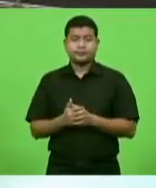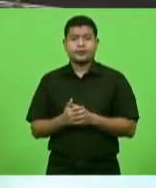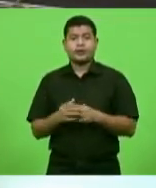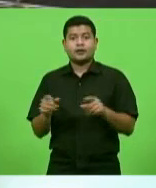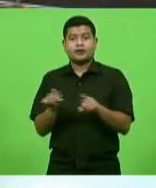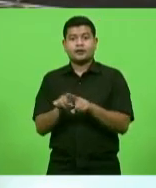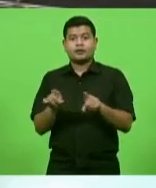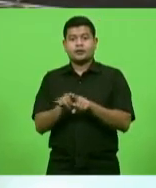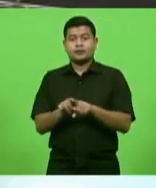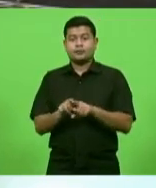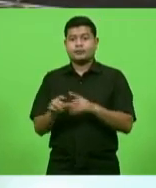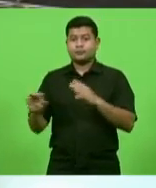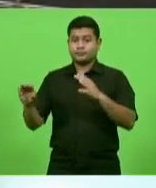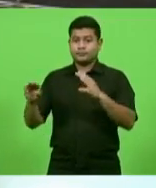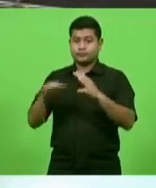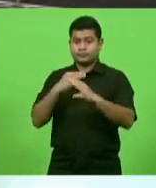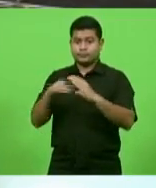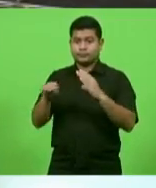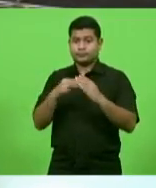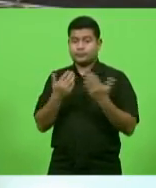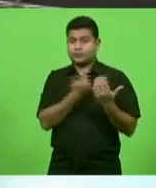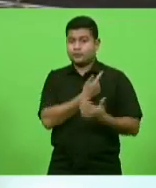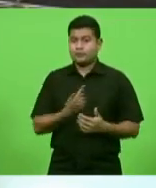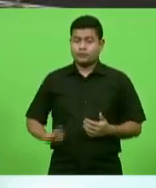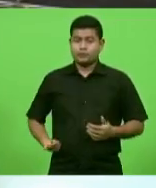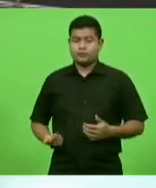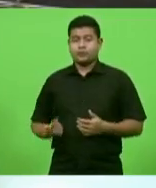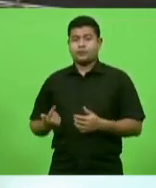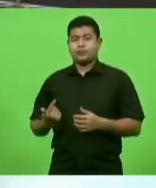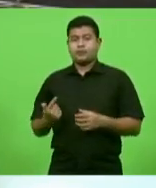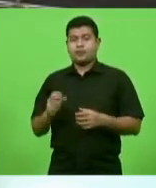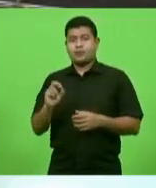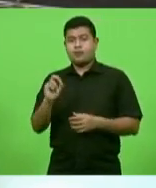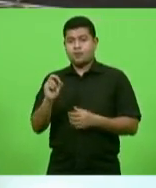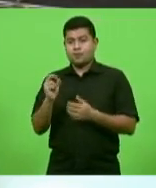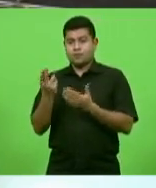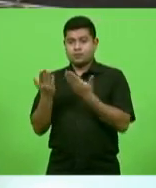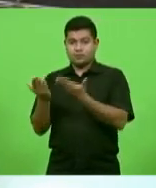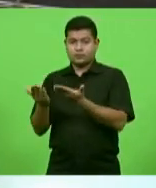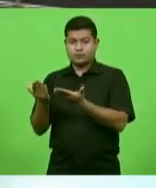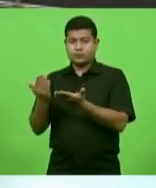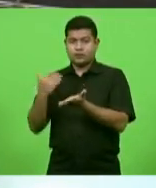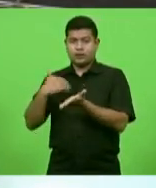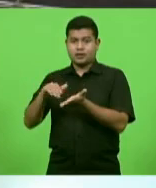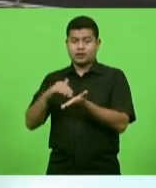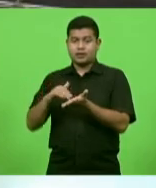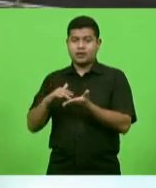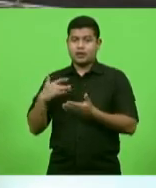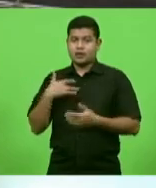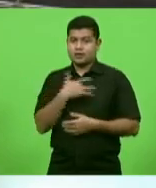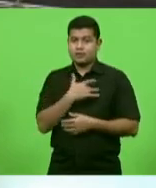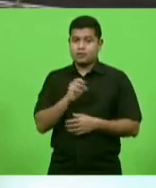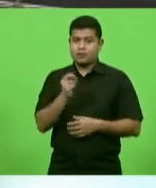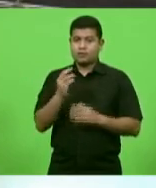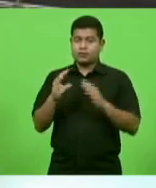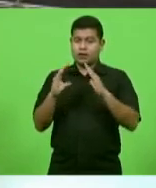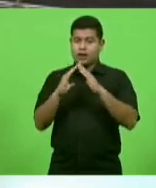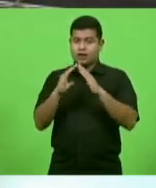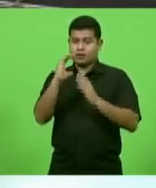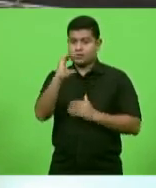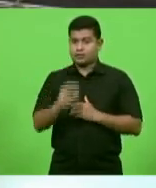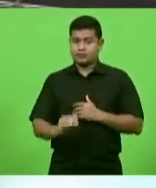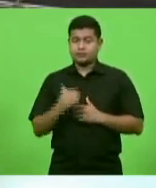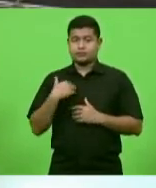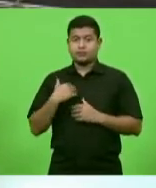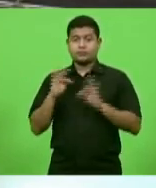Nem mesmo as mensagens para dizer entre o governador eo secretário de saúde e o chefe da casa civil existe menção Talvez no